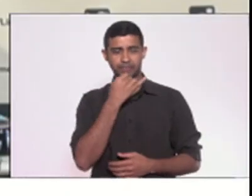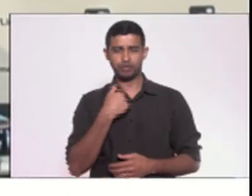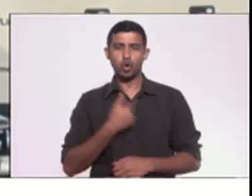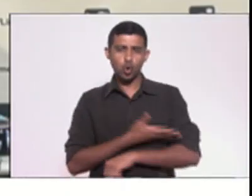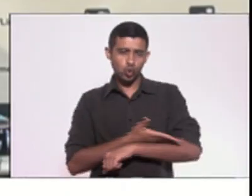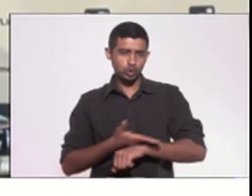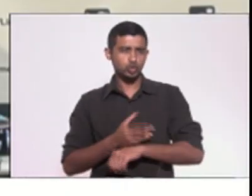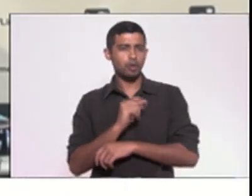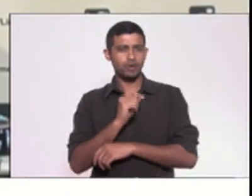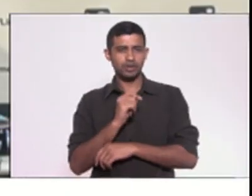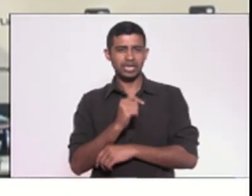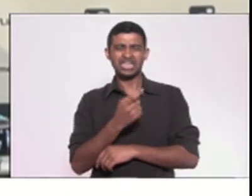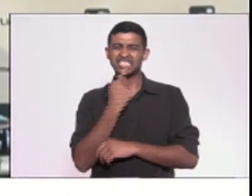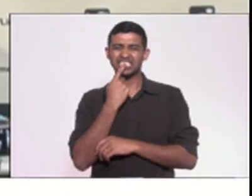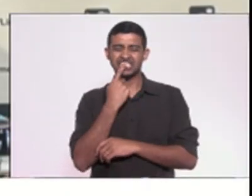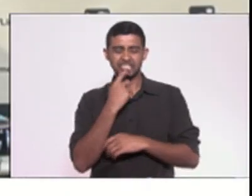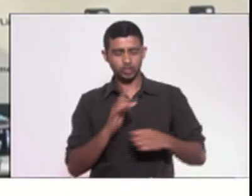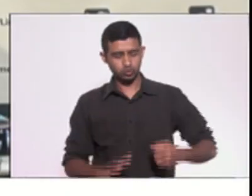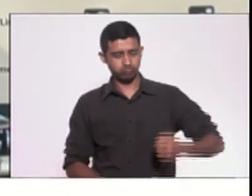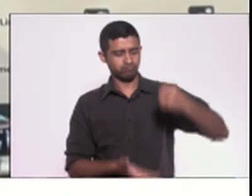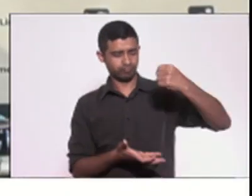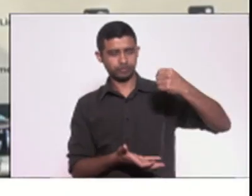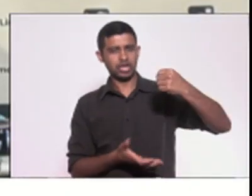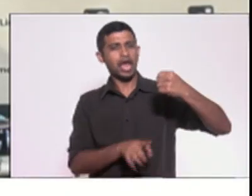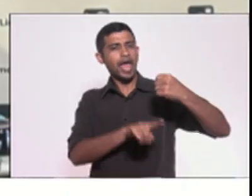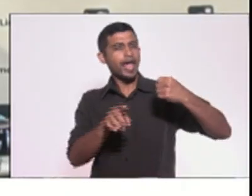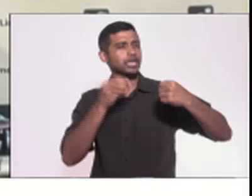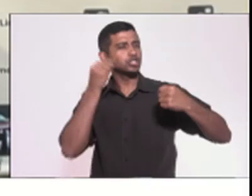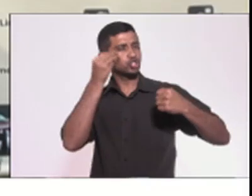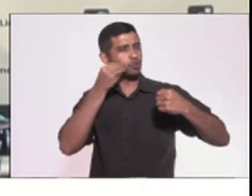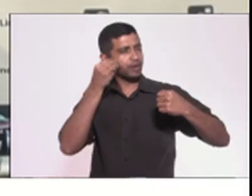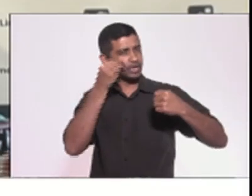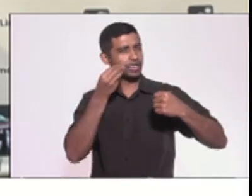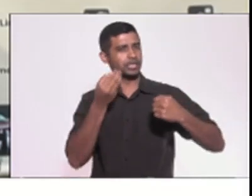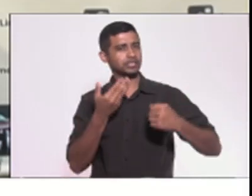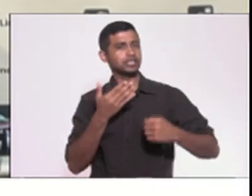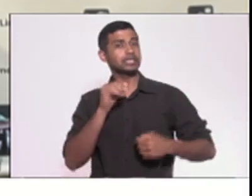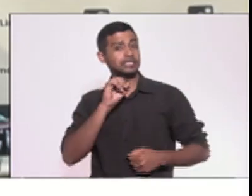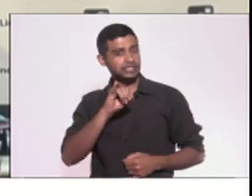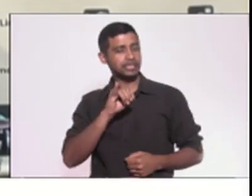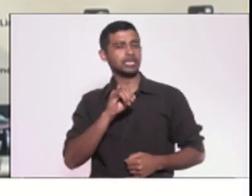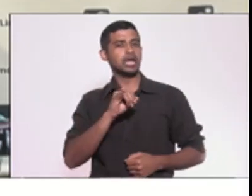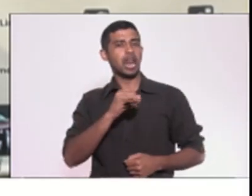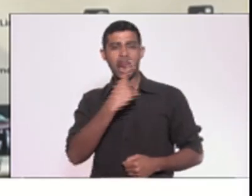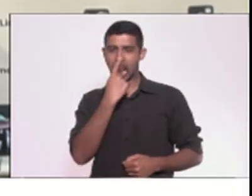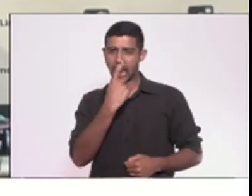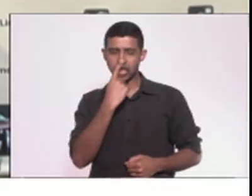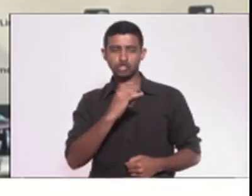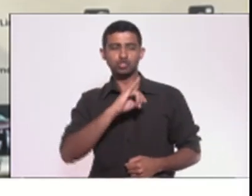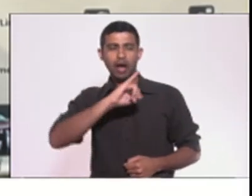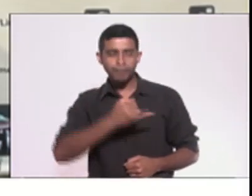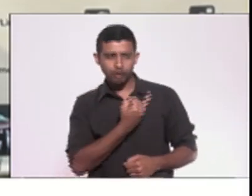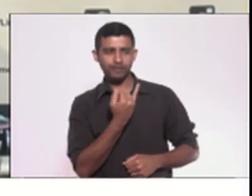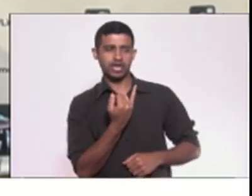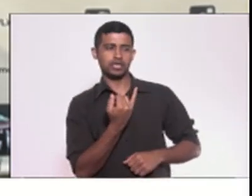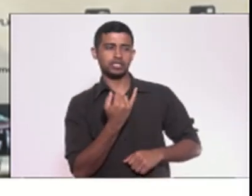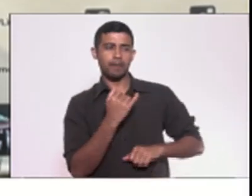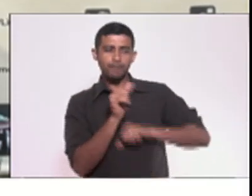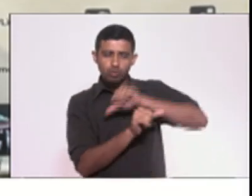para elas fazerem essa experiência. Mas eu falo muito que o lixo, quando reciclado, ele gera emprego e renda e preserva o meio